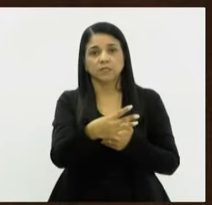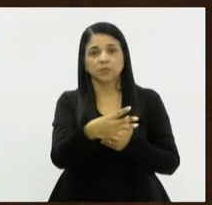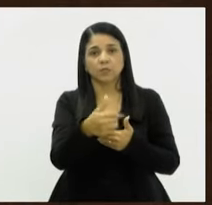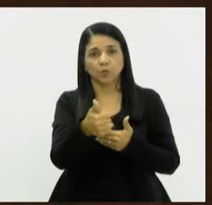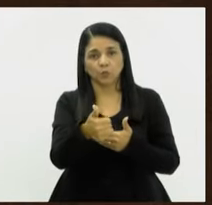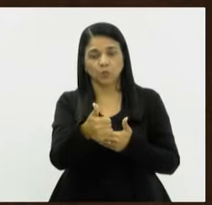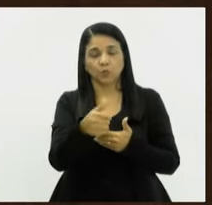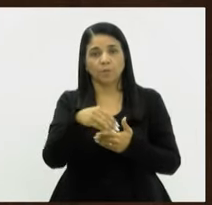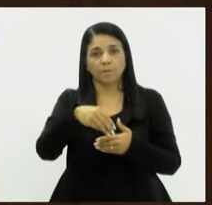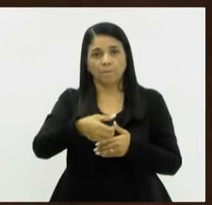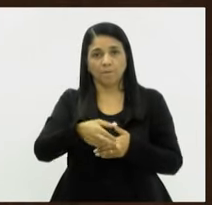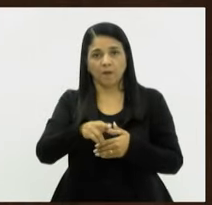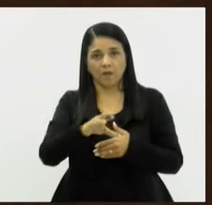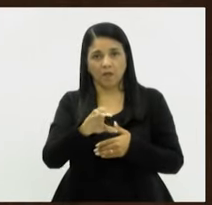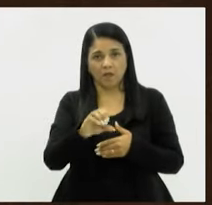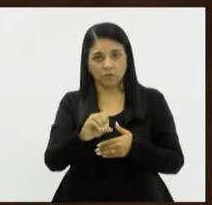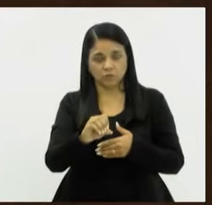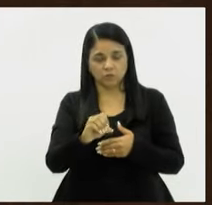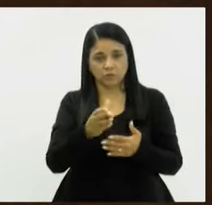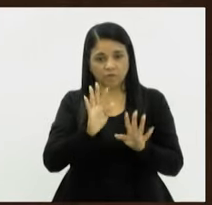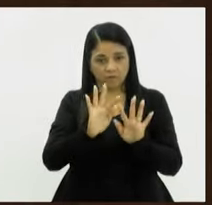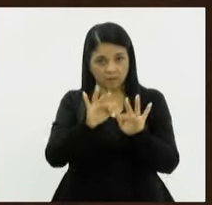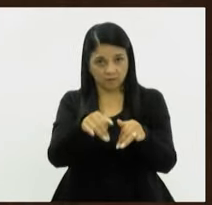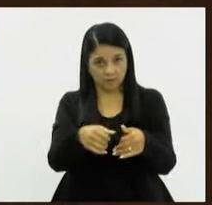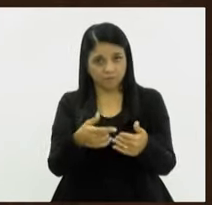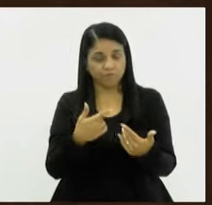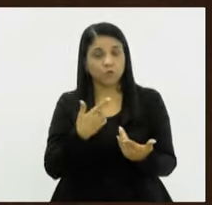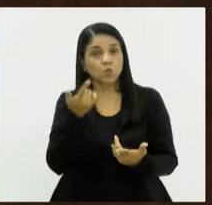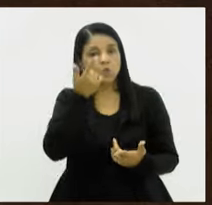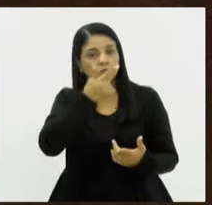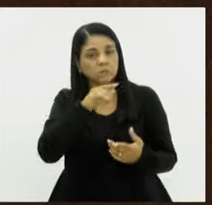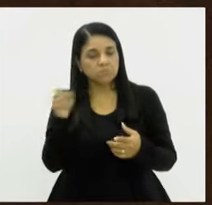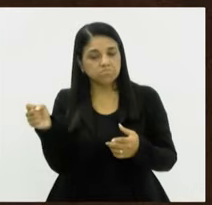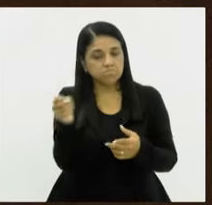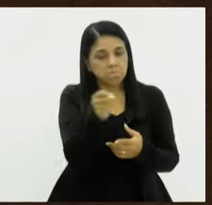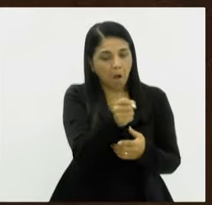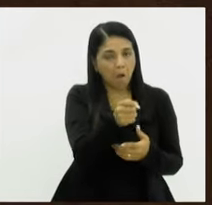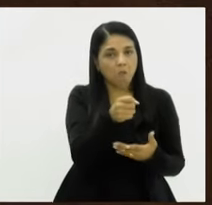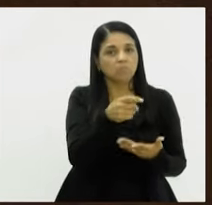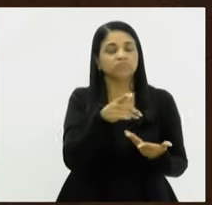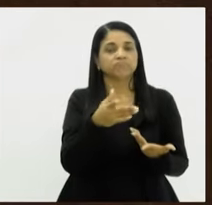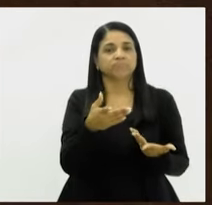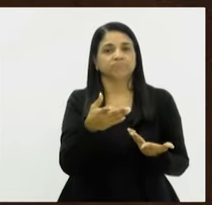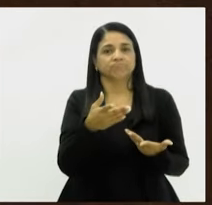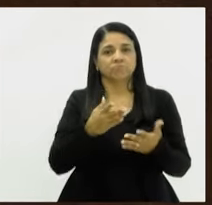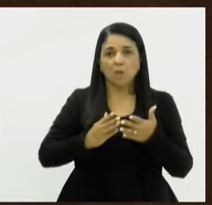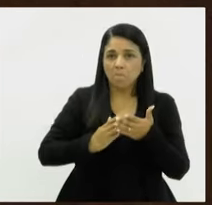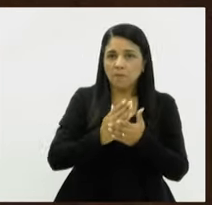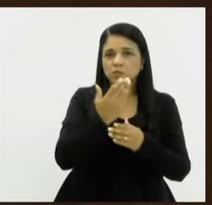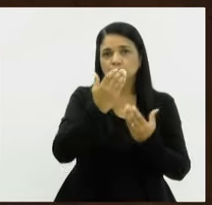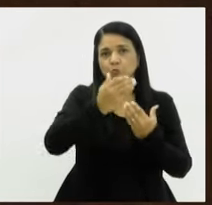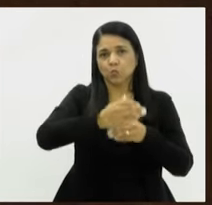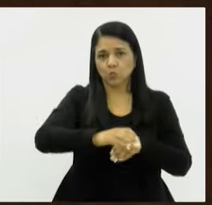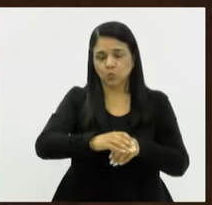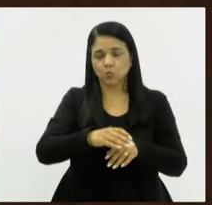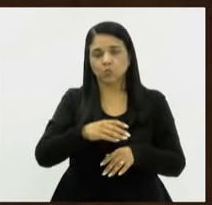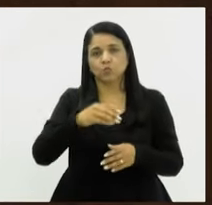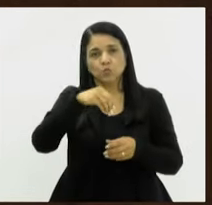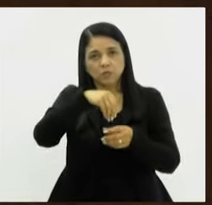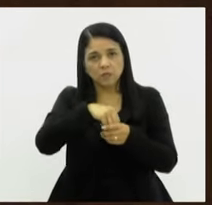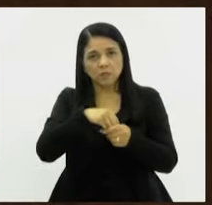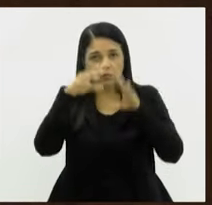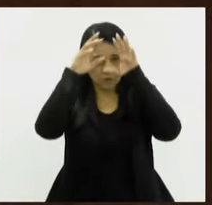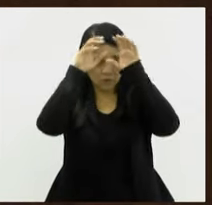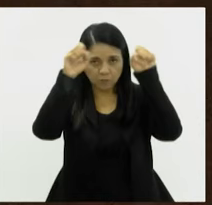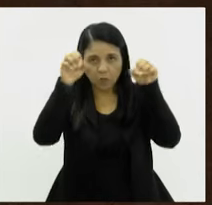poder assumir um desses postos de trabalho dentro do Tribunal de Justiça. Então, nós conversamos com o presidente